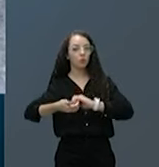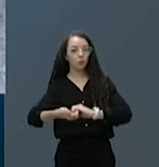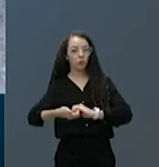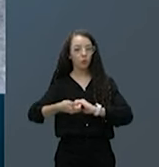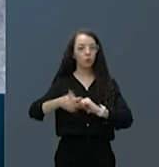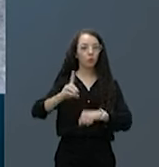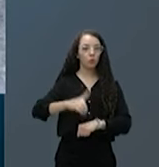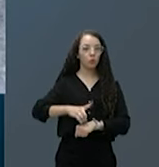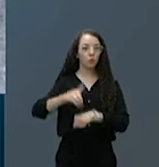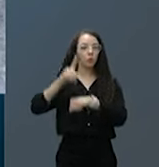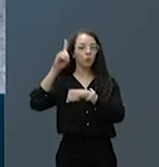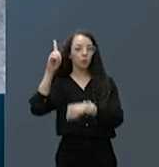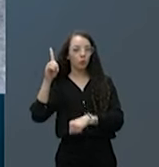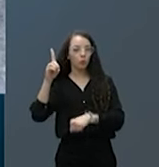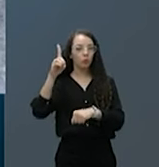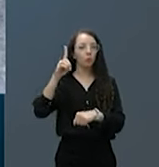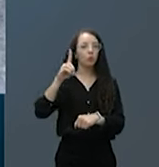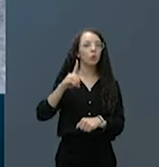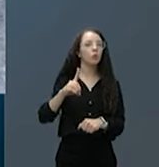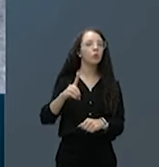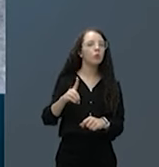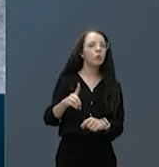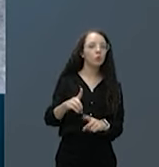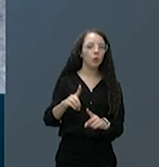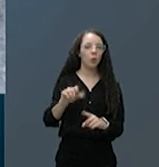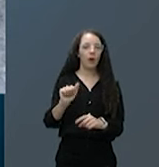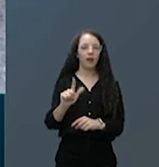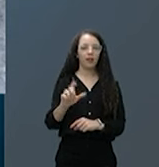República, Indemburgo Chateaubriand Pereira Diniz Filho,